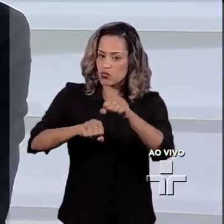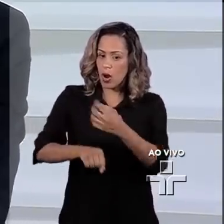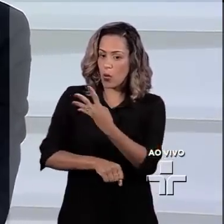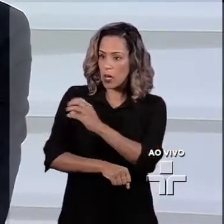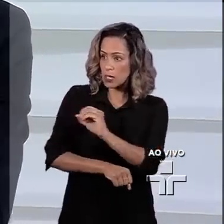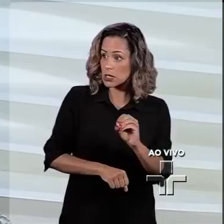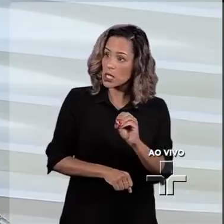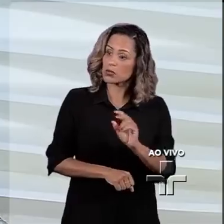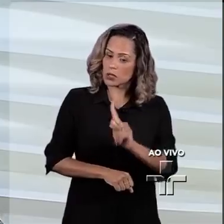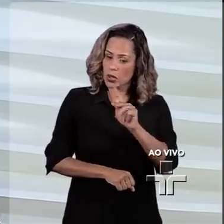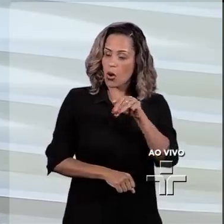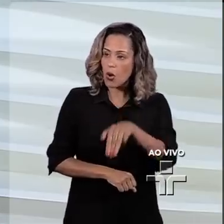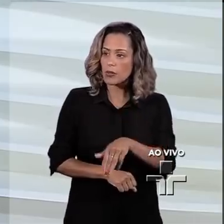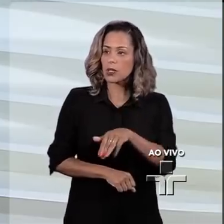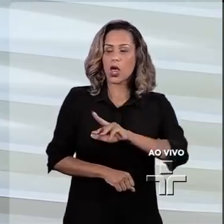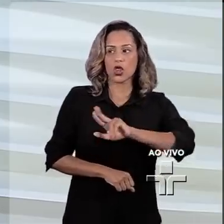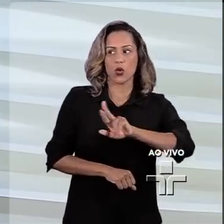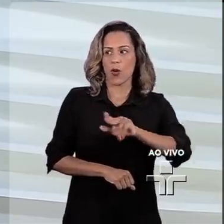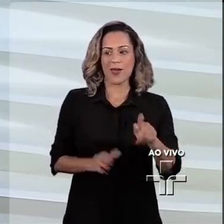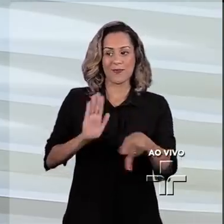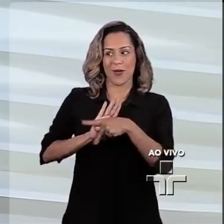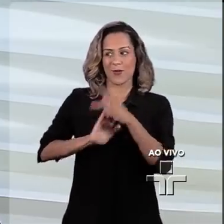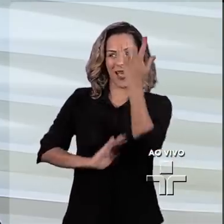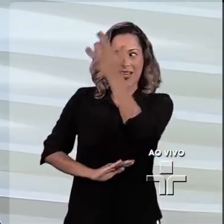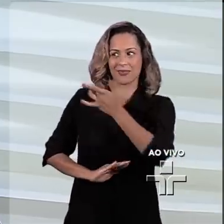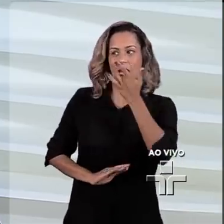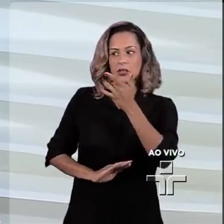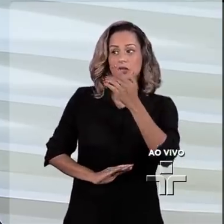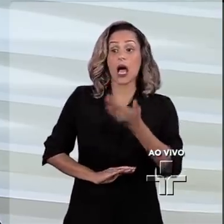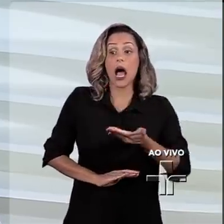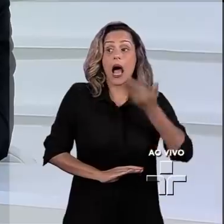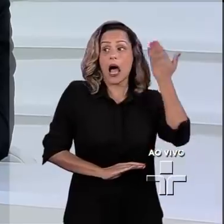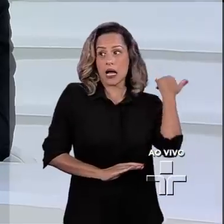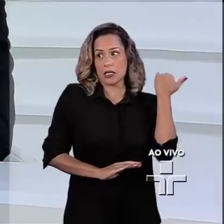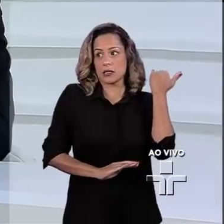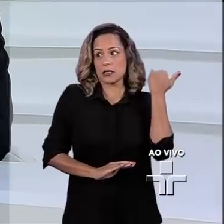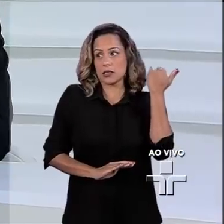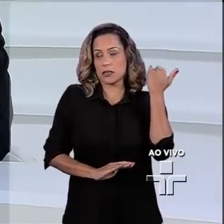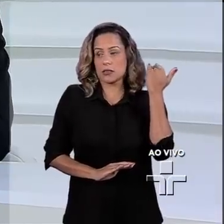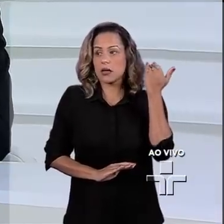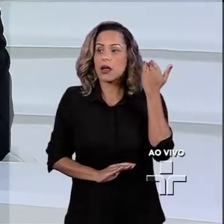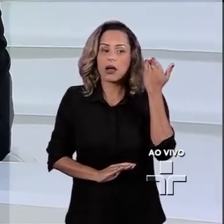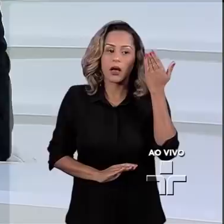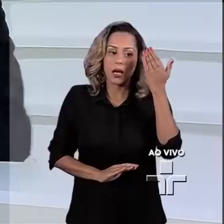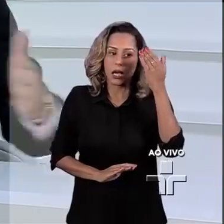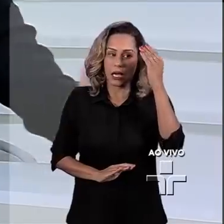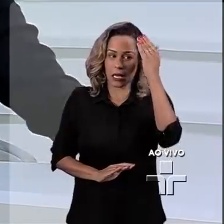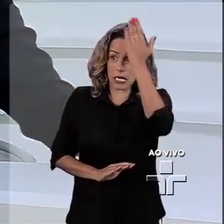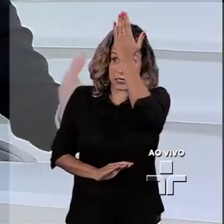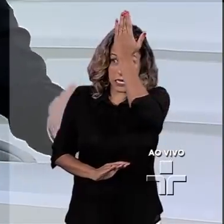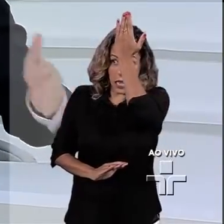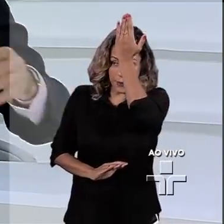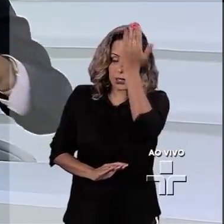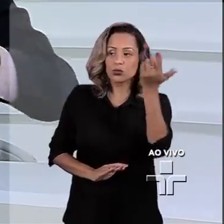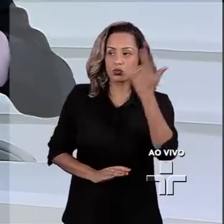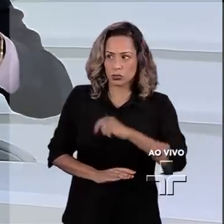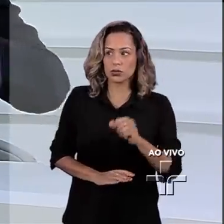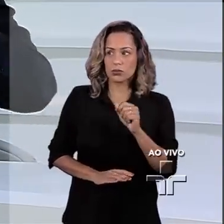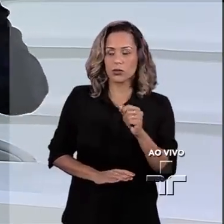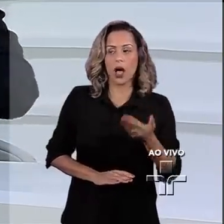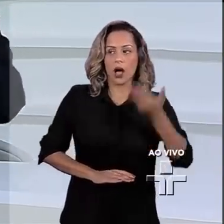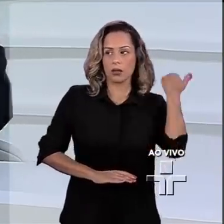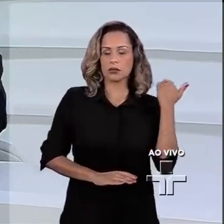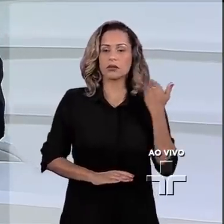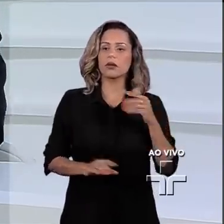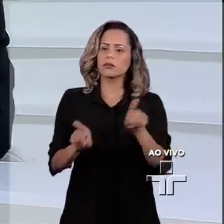que tinha deixado pronto o prefeito anterior, o Kassab. Mas quando veio a gestão Dória, ao contrário das anteriores, que